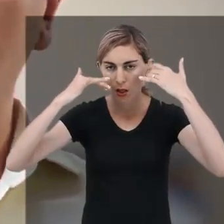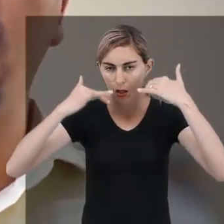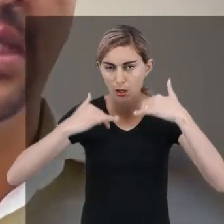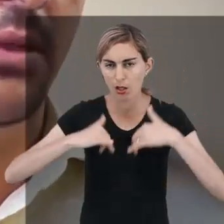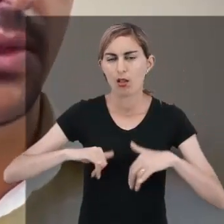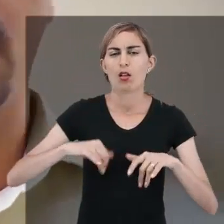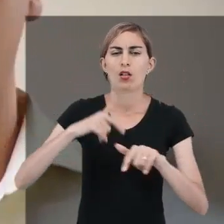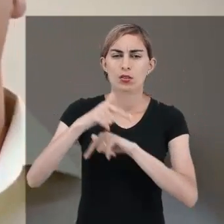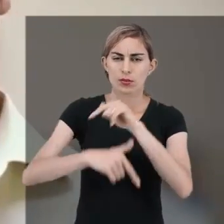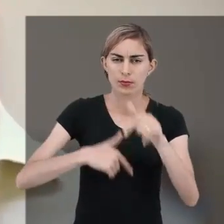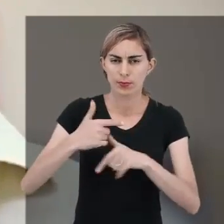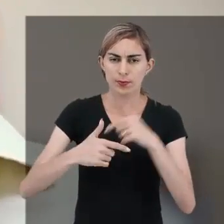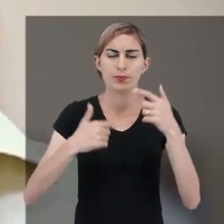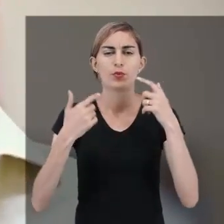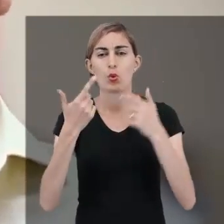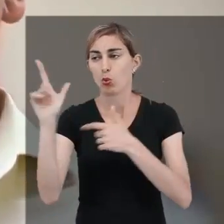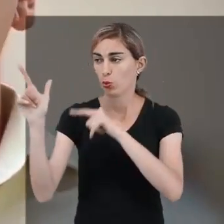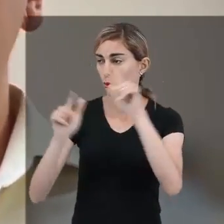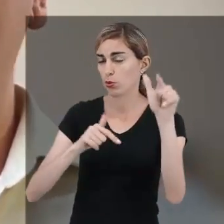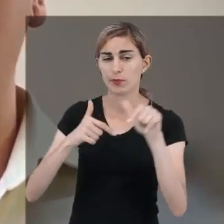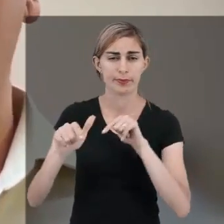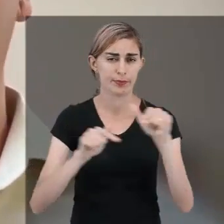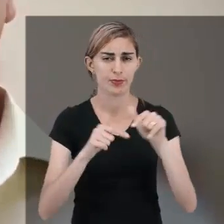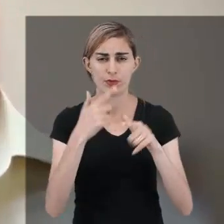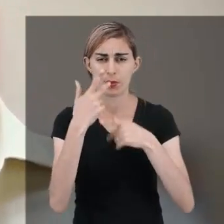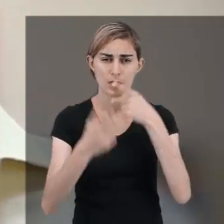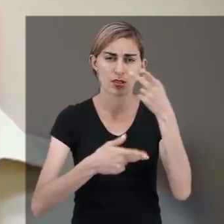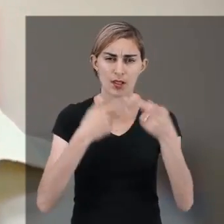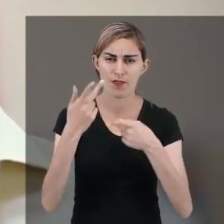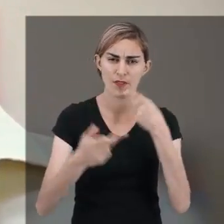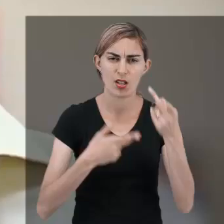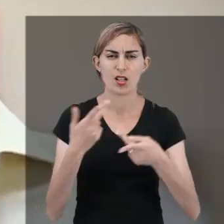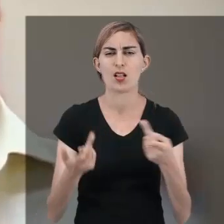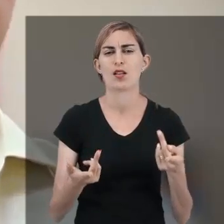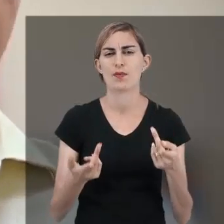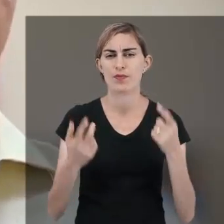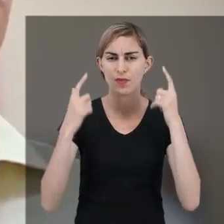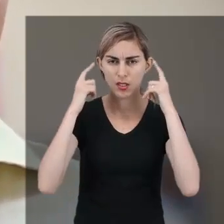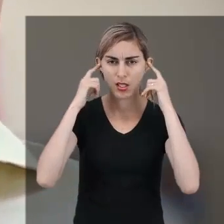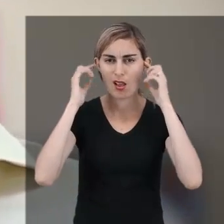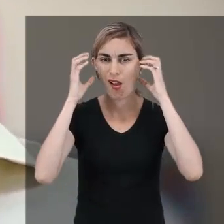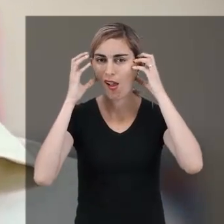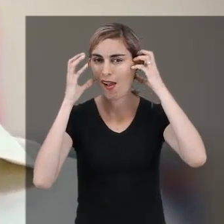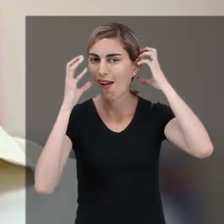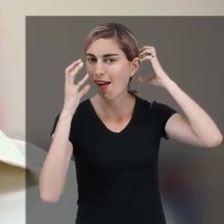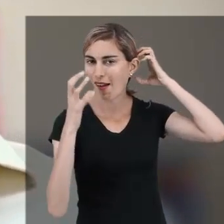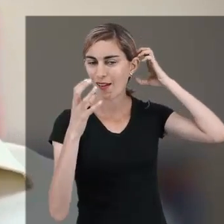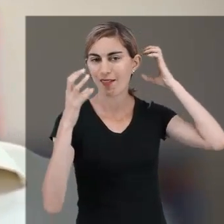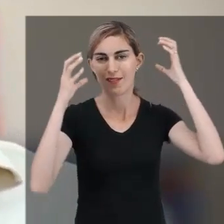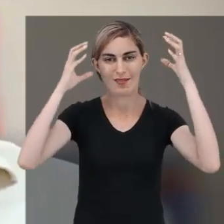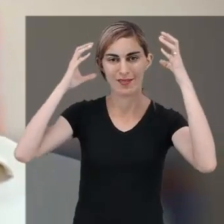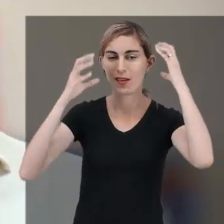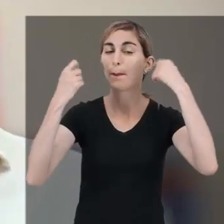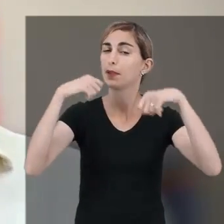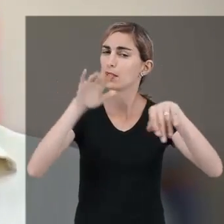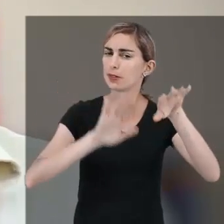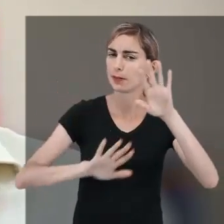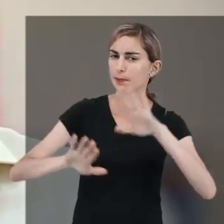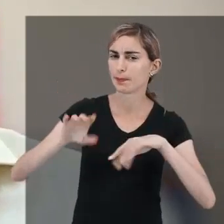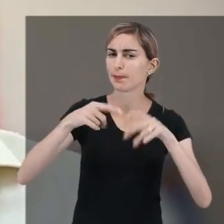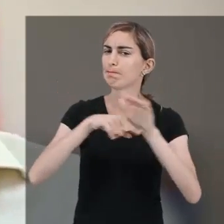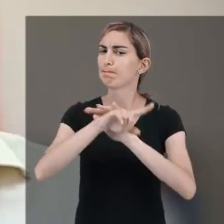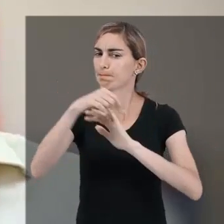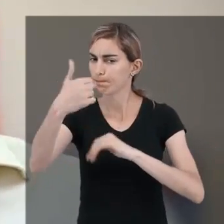começar a executar outras atividades, ele começa a falar, a mastigar e o equipamento tende a sair. Então é necessário que a gente tenha